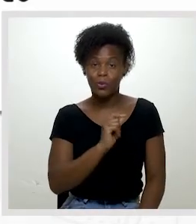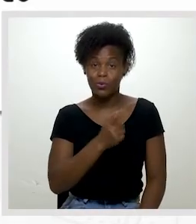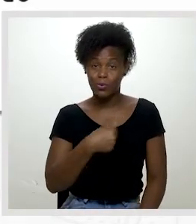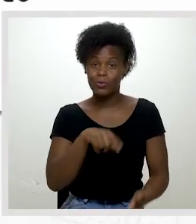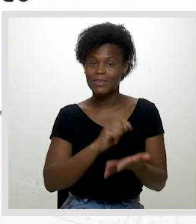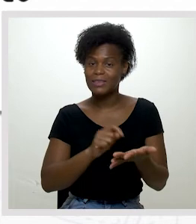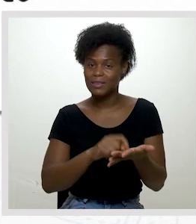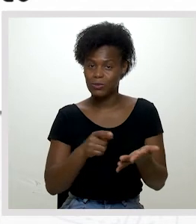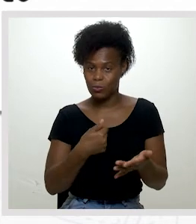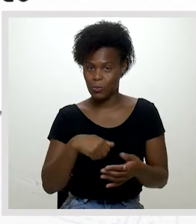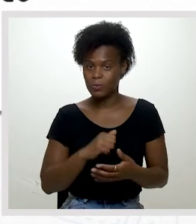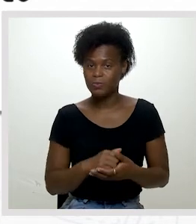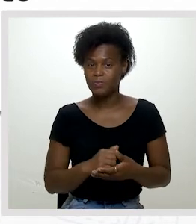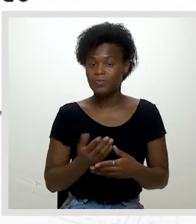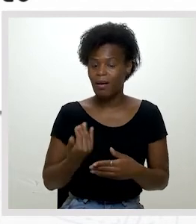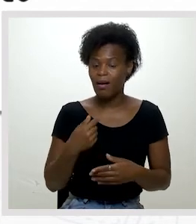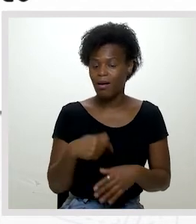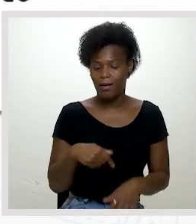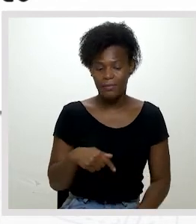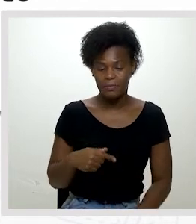exercício. Tínhamos aqui